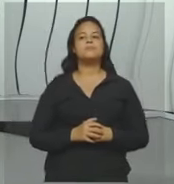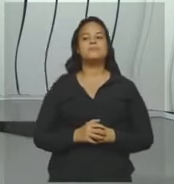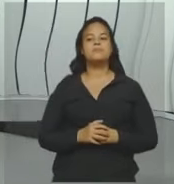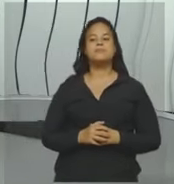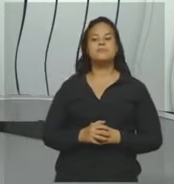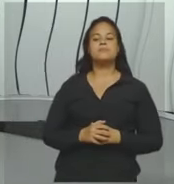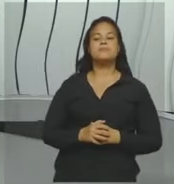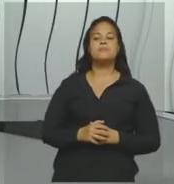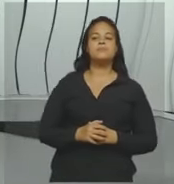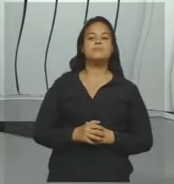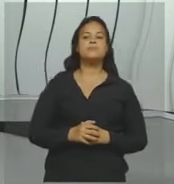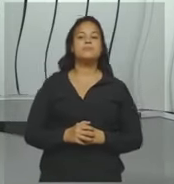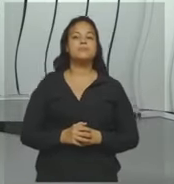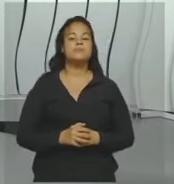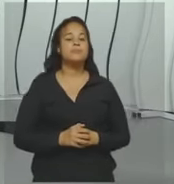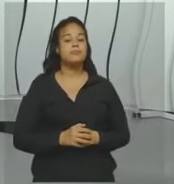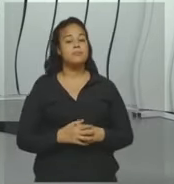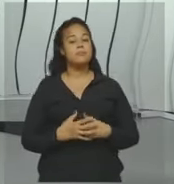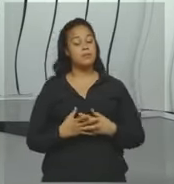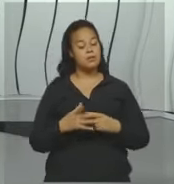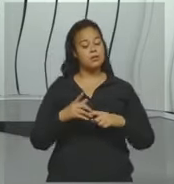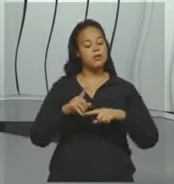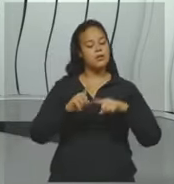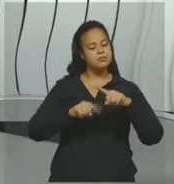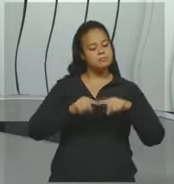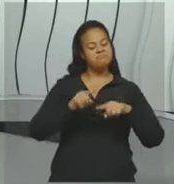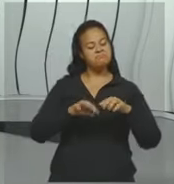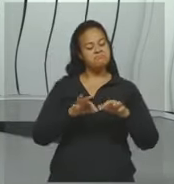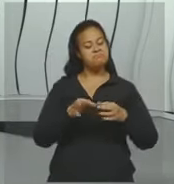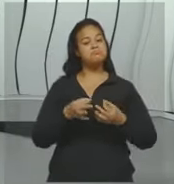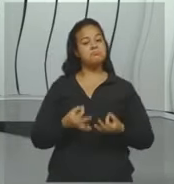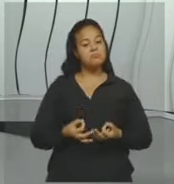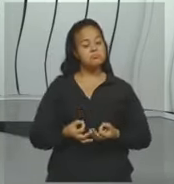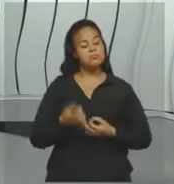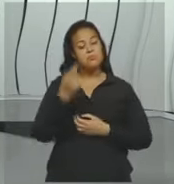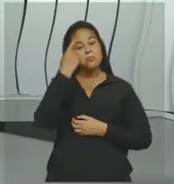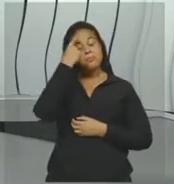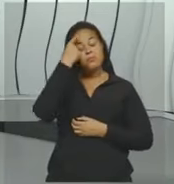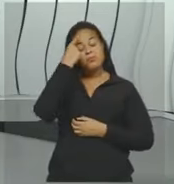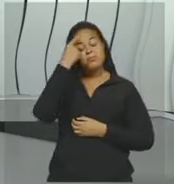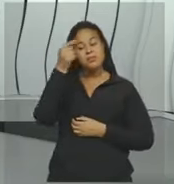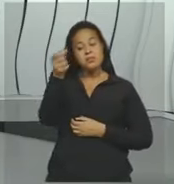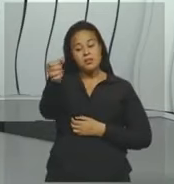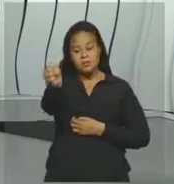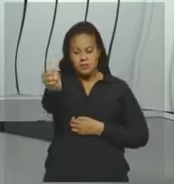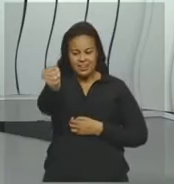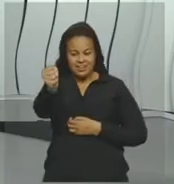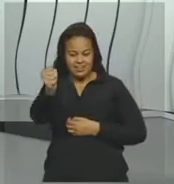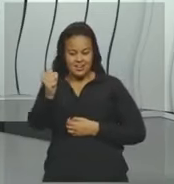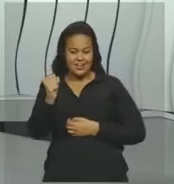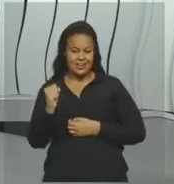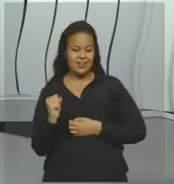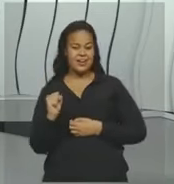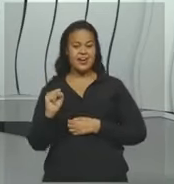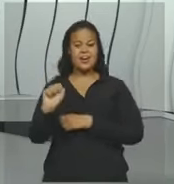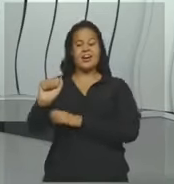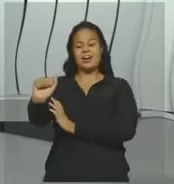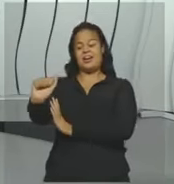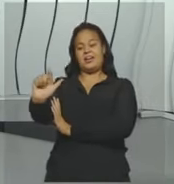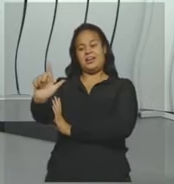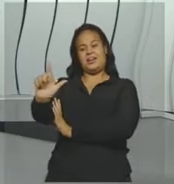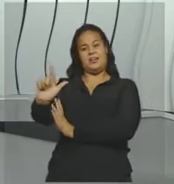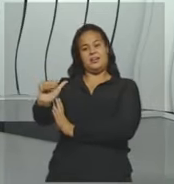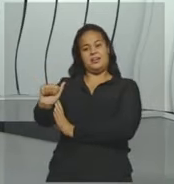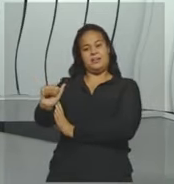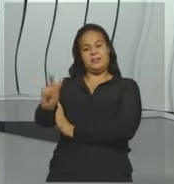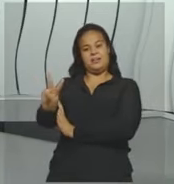Ok, então isso é um plano inclinado, é uma ferramenta muito simples. Quando a gente pensa em alavancas, que nós vimos na aula anterior, e a gente ainda